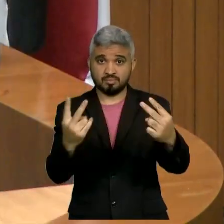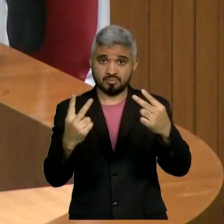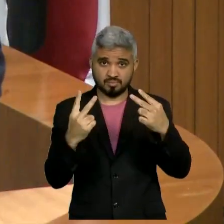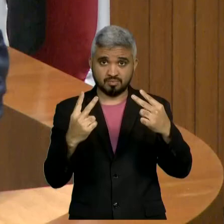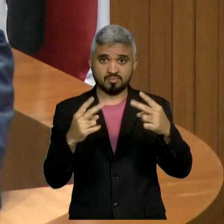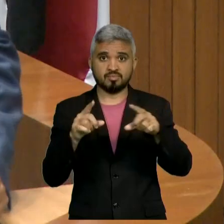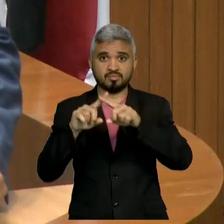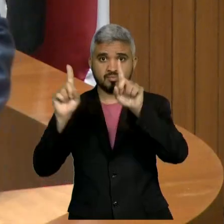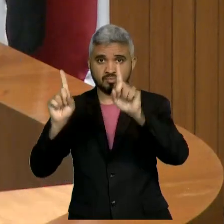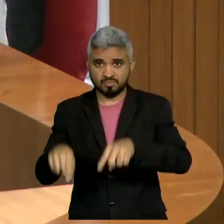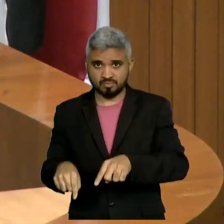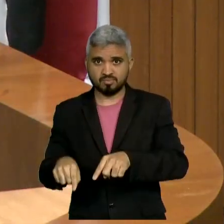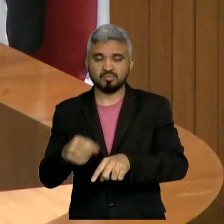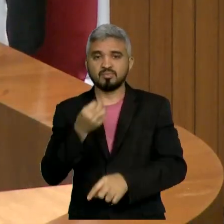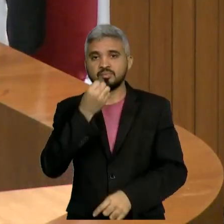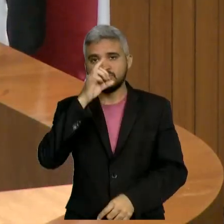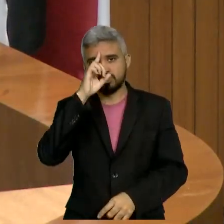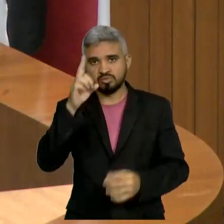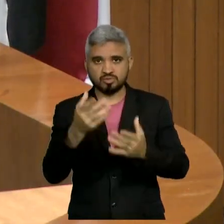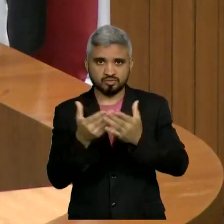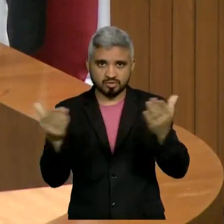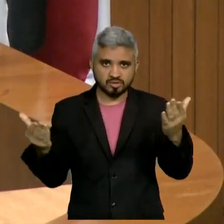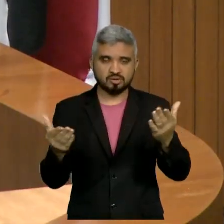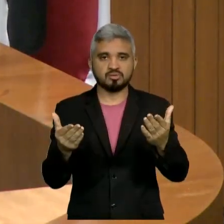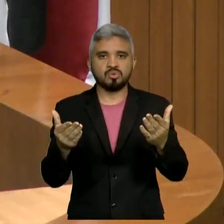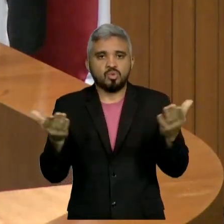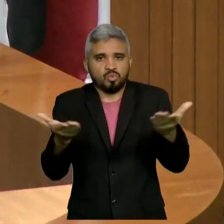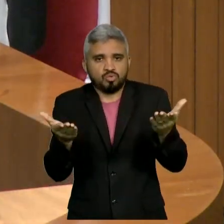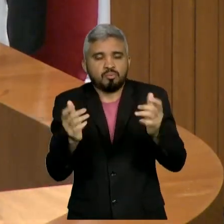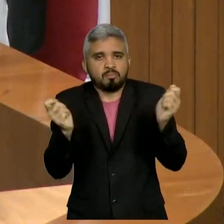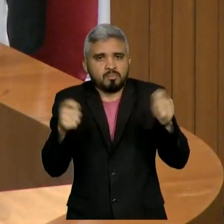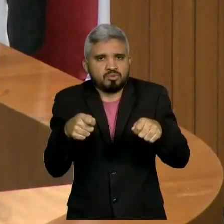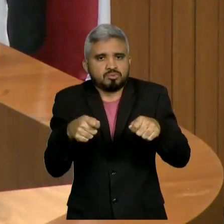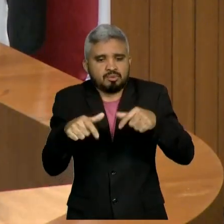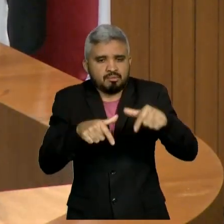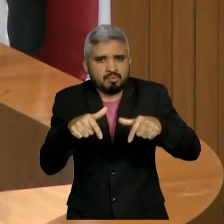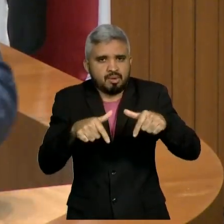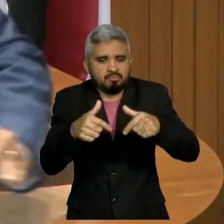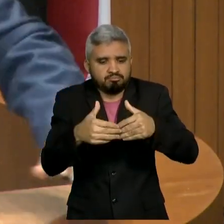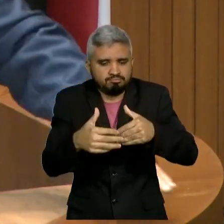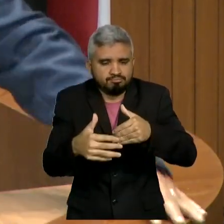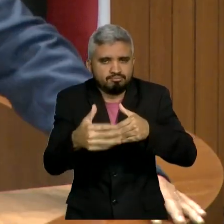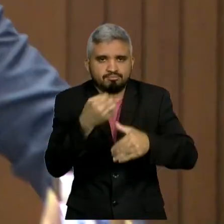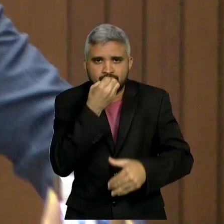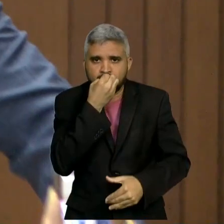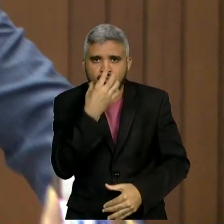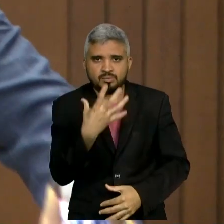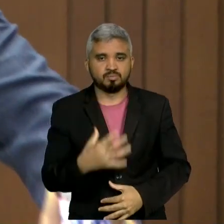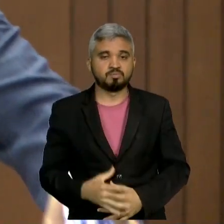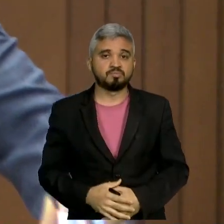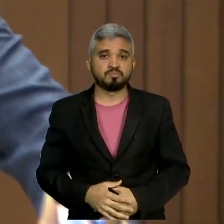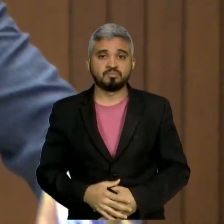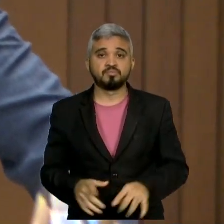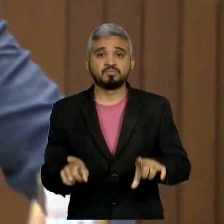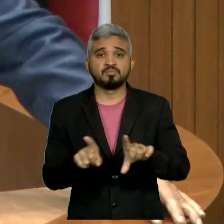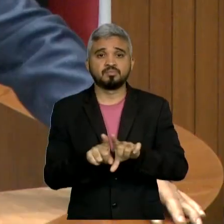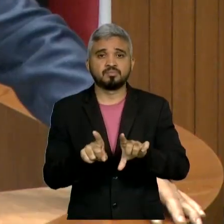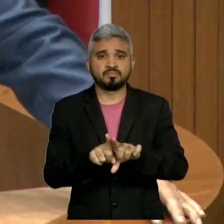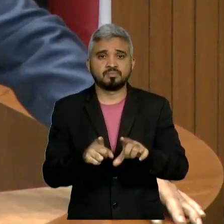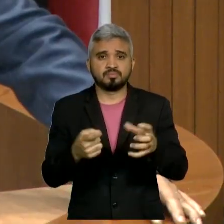servidores, bom dia de trabalho. Quero, nesse momento, também me solidarizar com